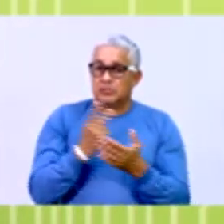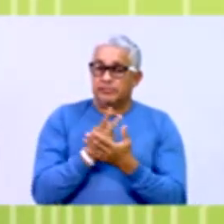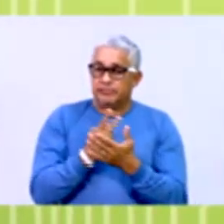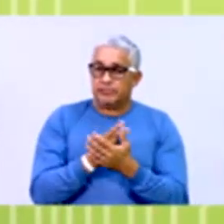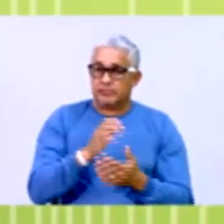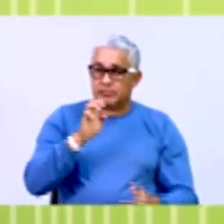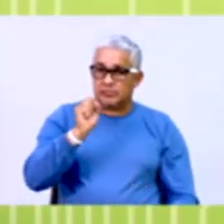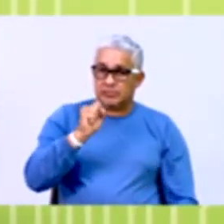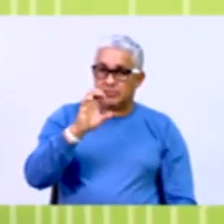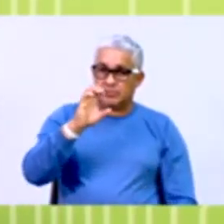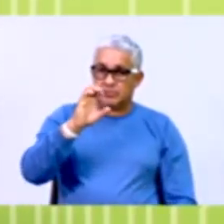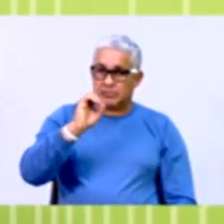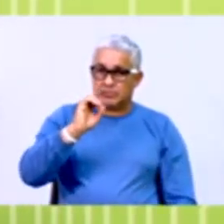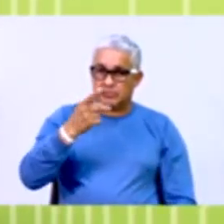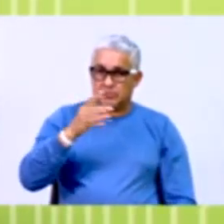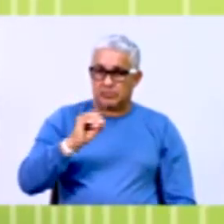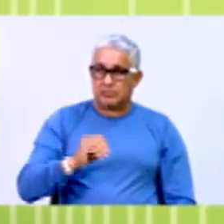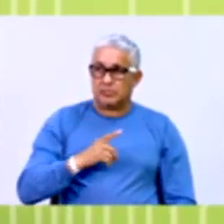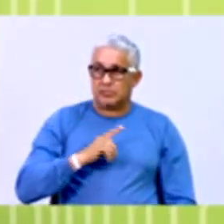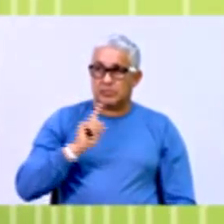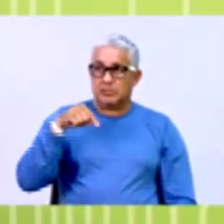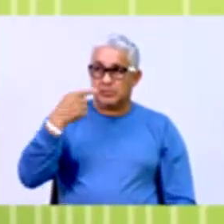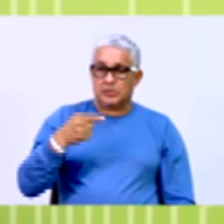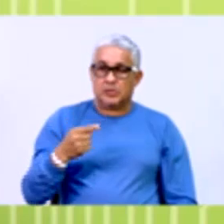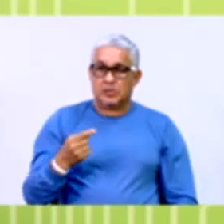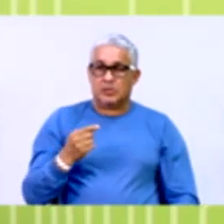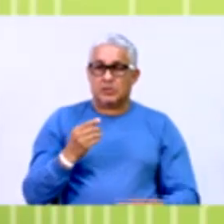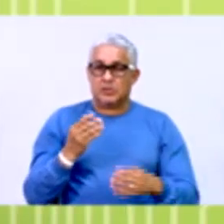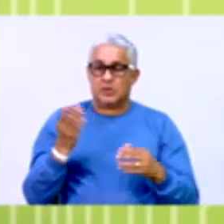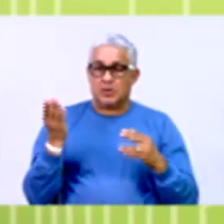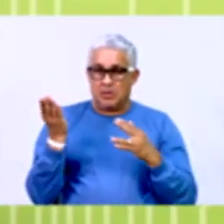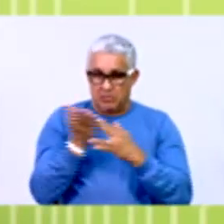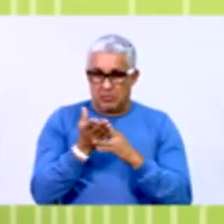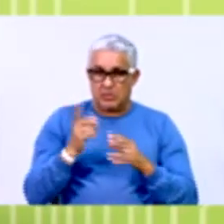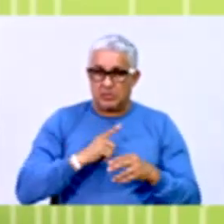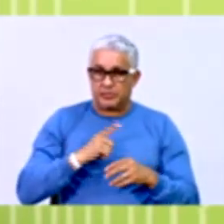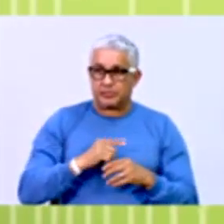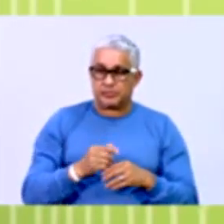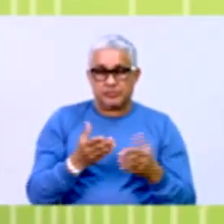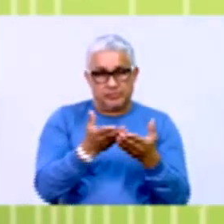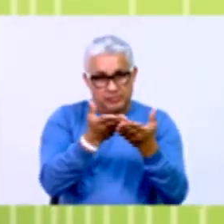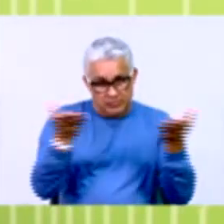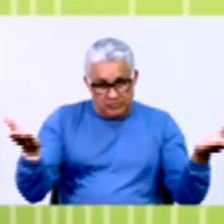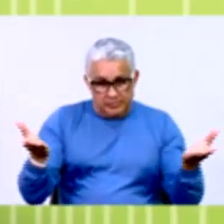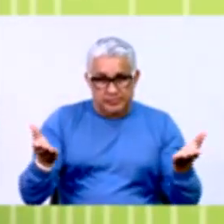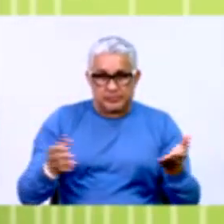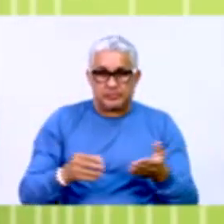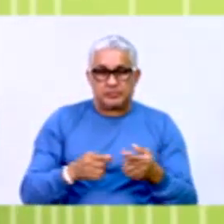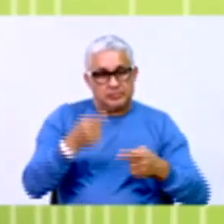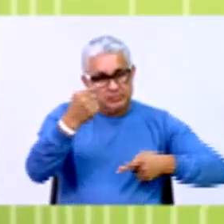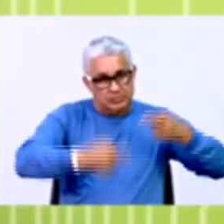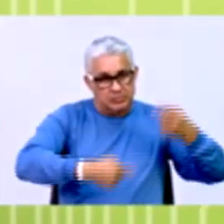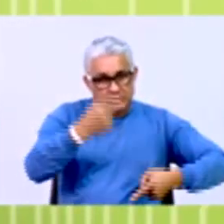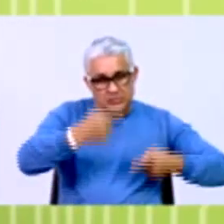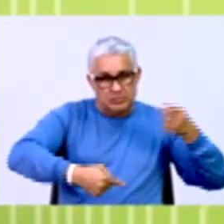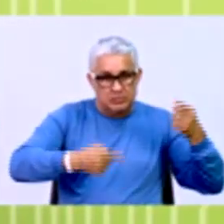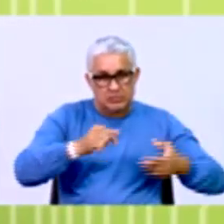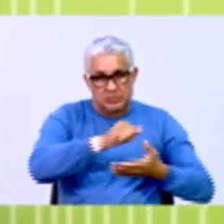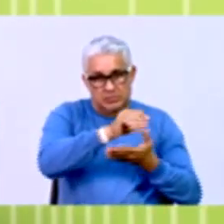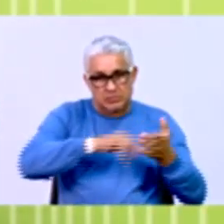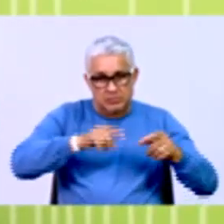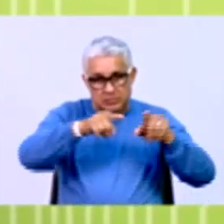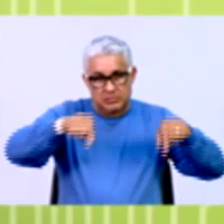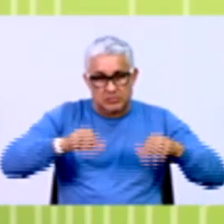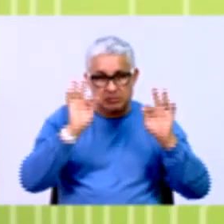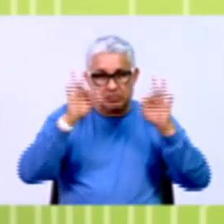né? Depois, nós vamos ter agora o intervalo, que convidamos vocês a discutirem entre si e